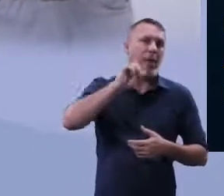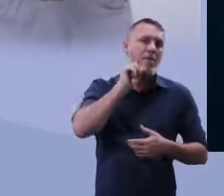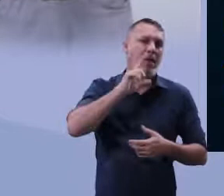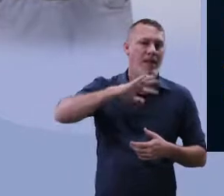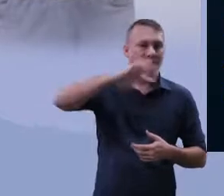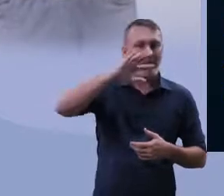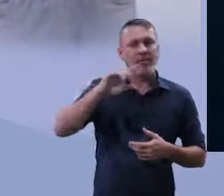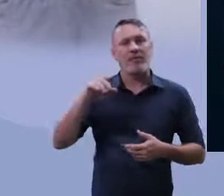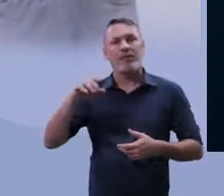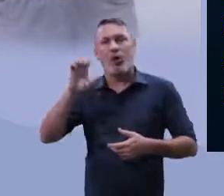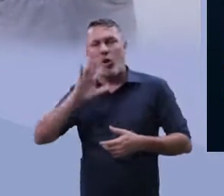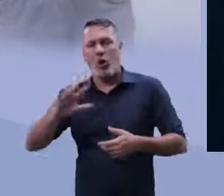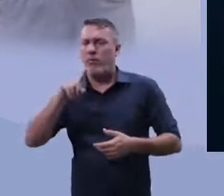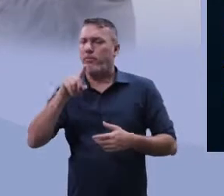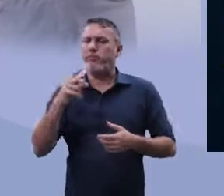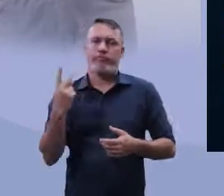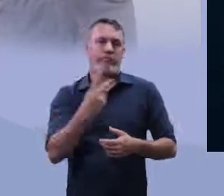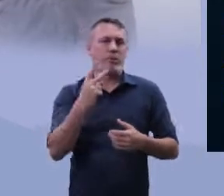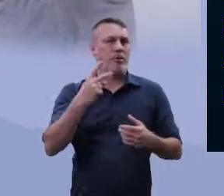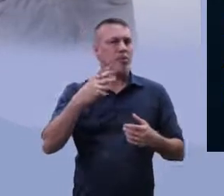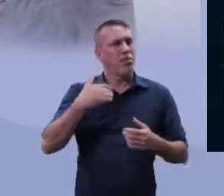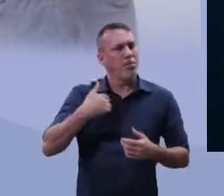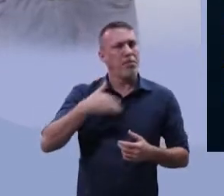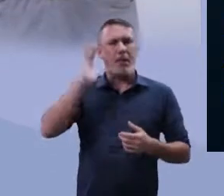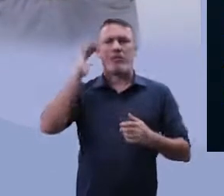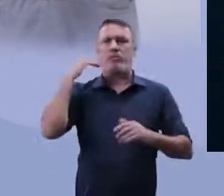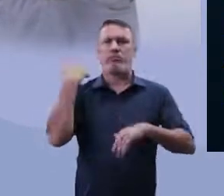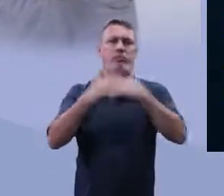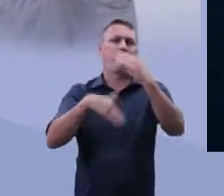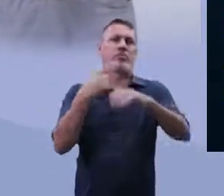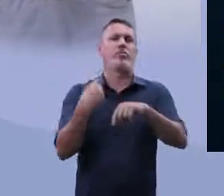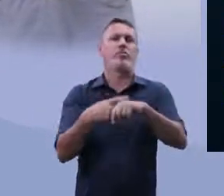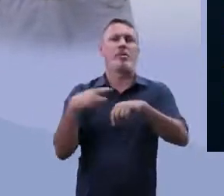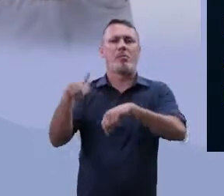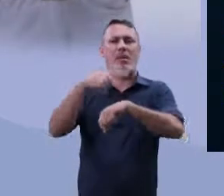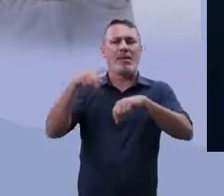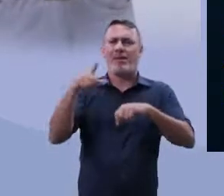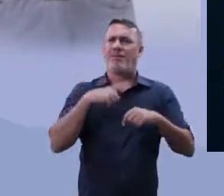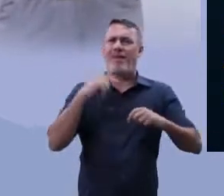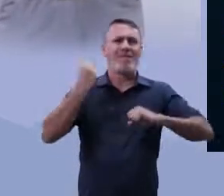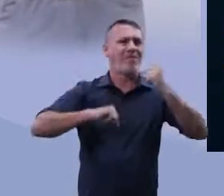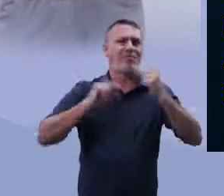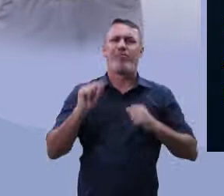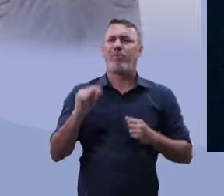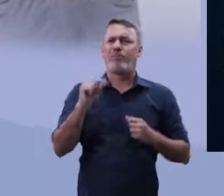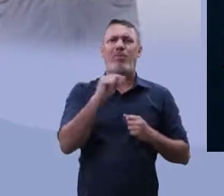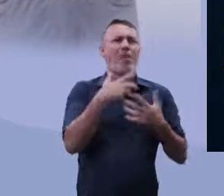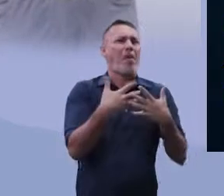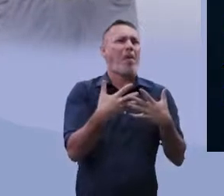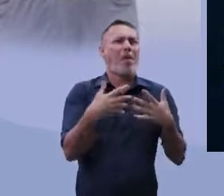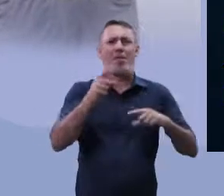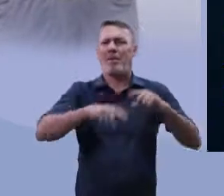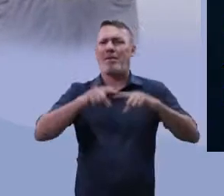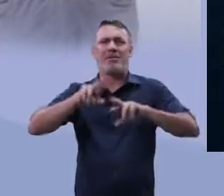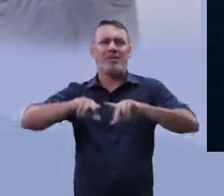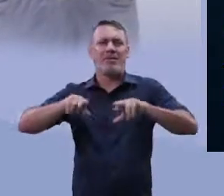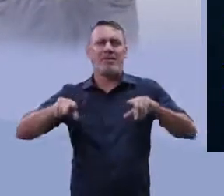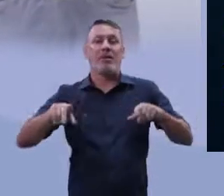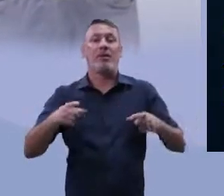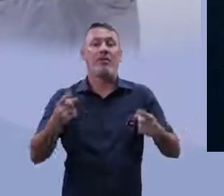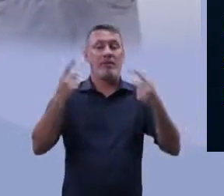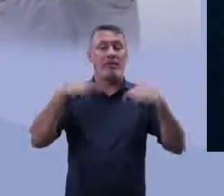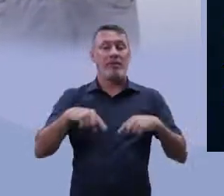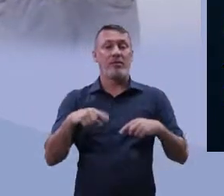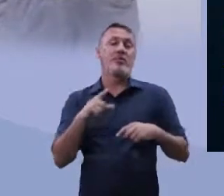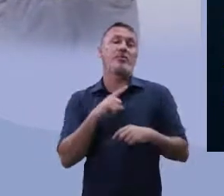levou essas nações a um desenvolvimento econômico muito grande, pois essas nações altamente produtivas